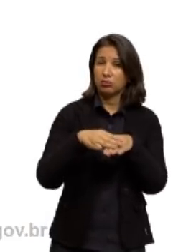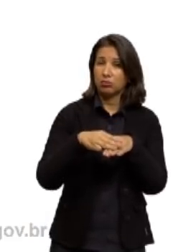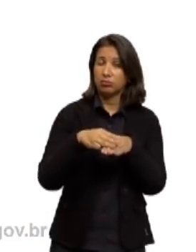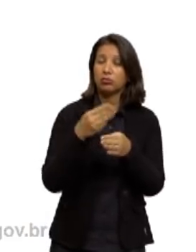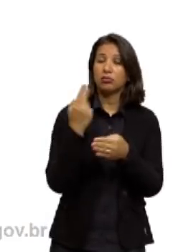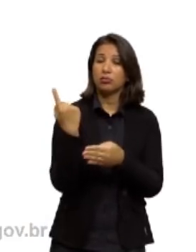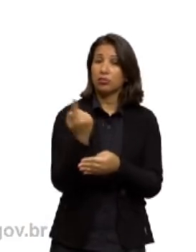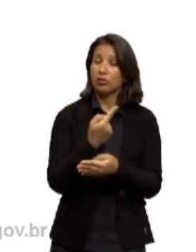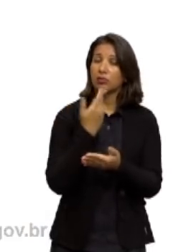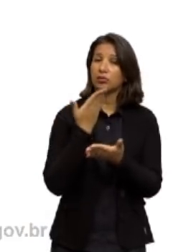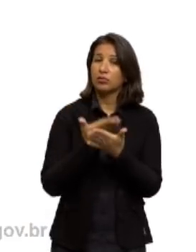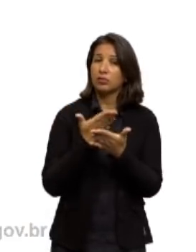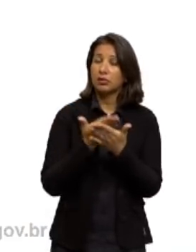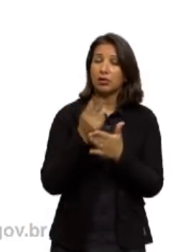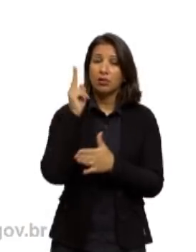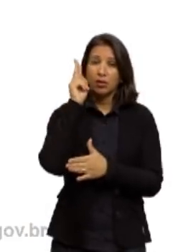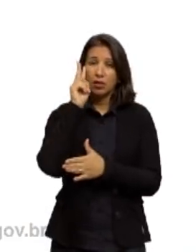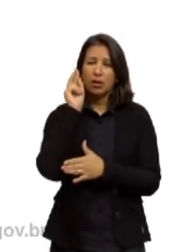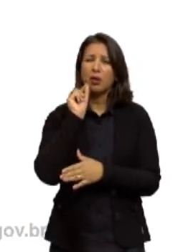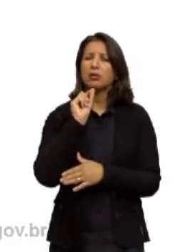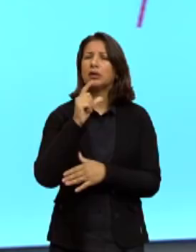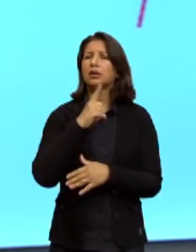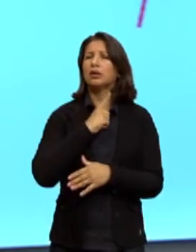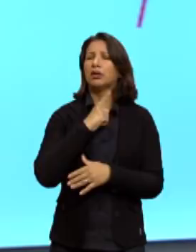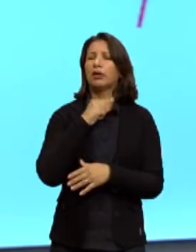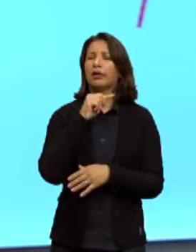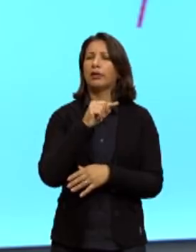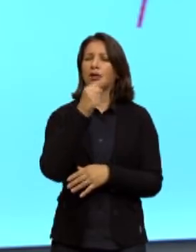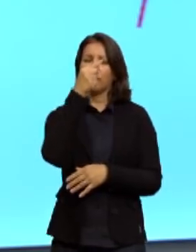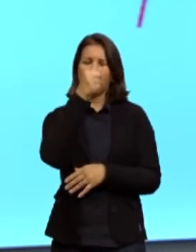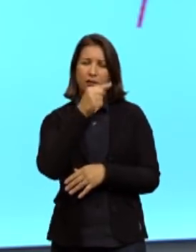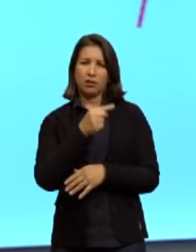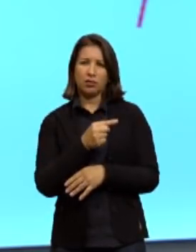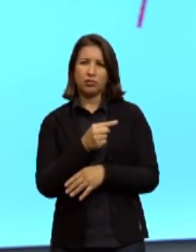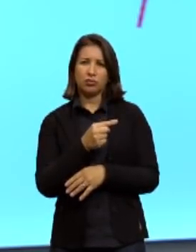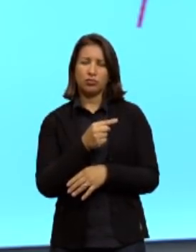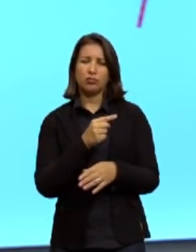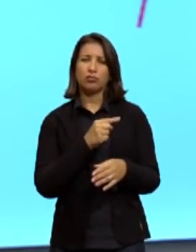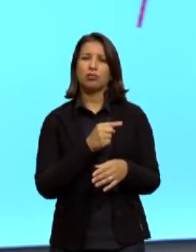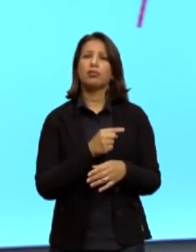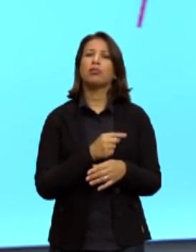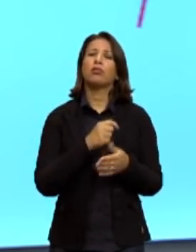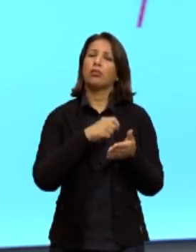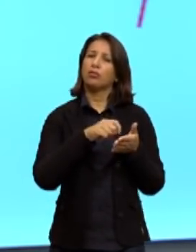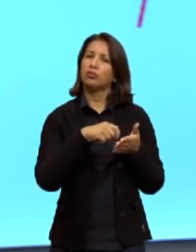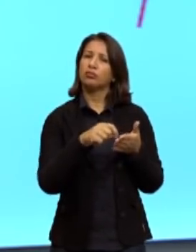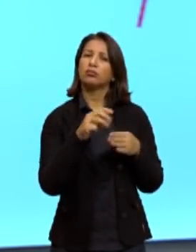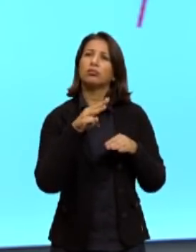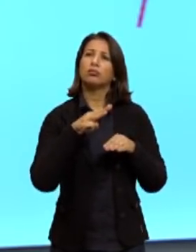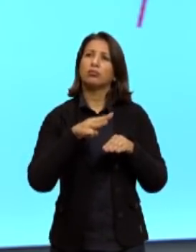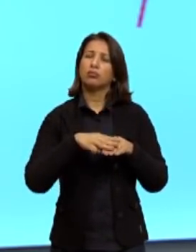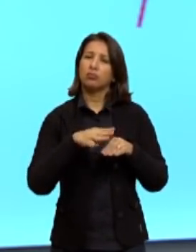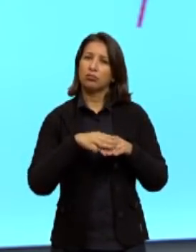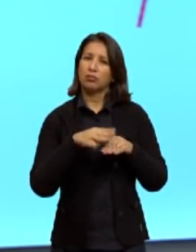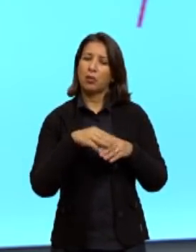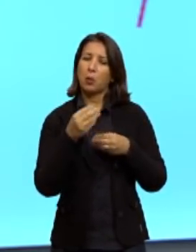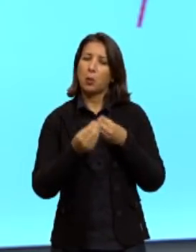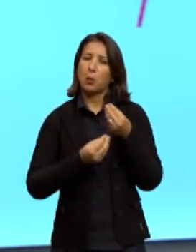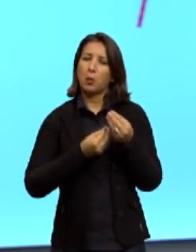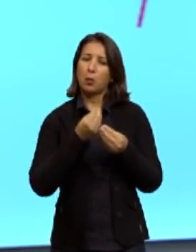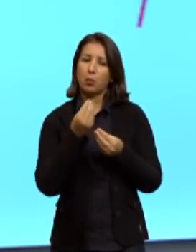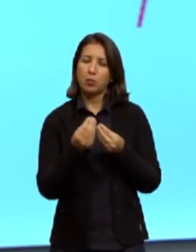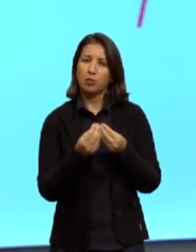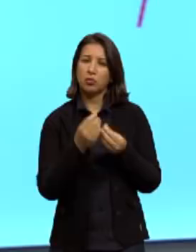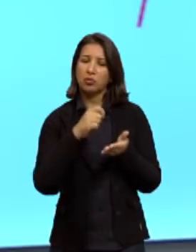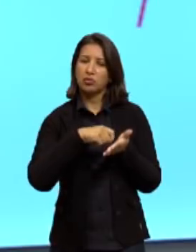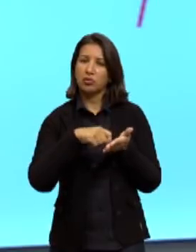relembrar né então o que que eu tenho aqui vejo uma escrita matemática porque essa escrita matemática a forma como